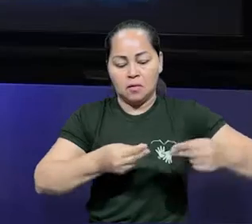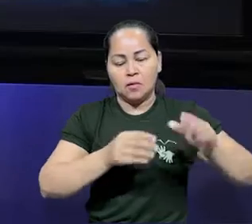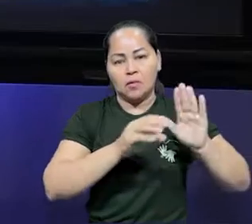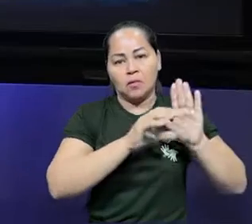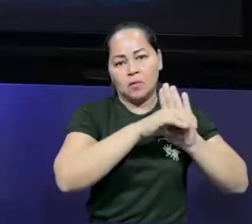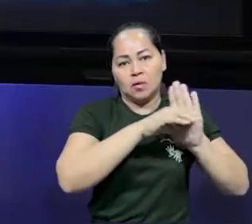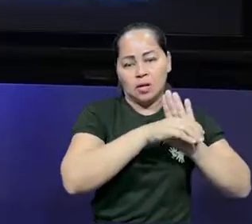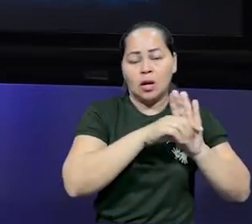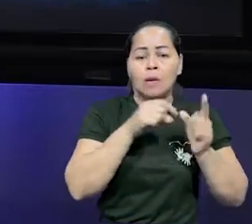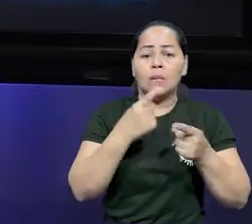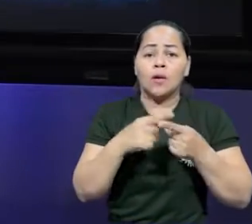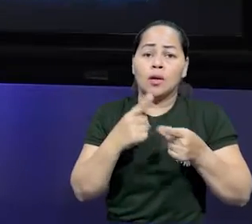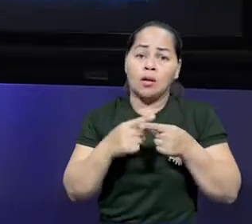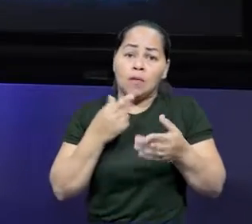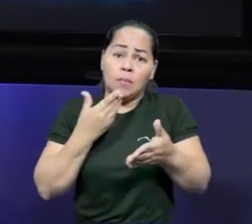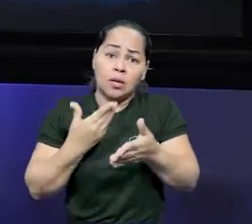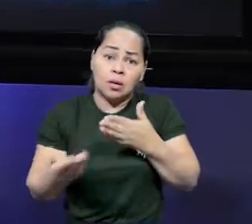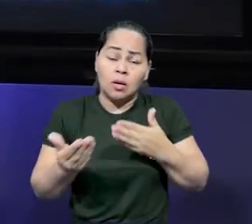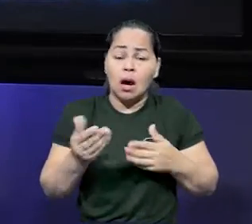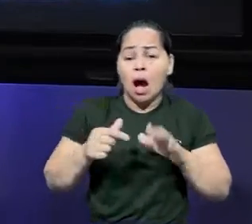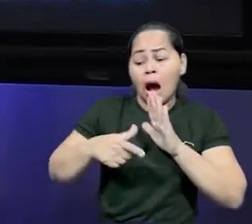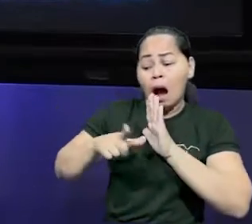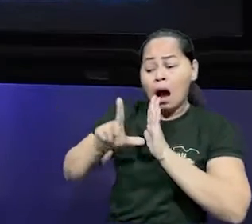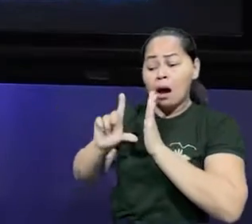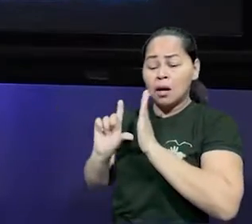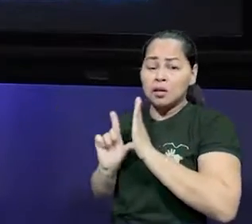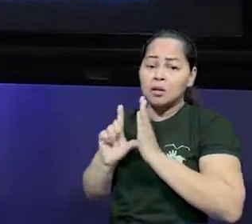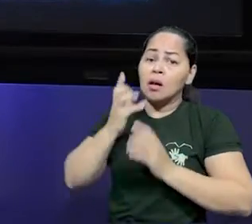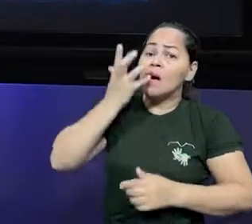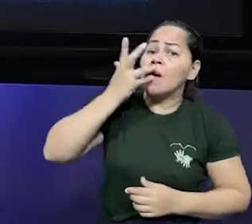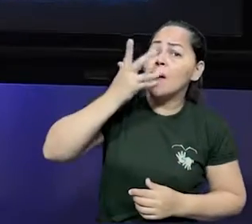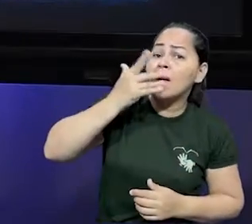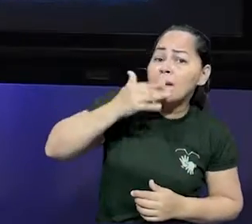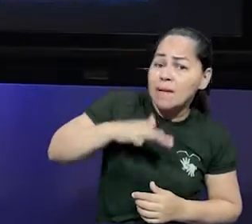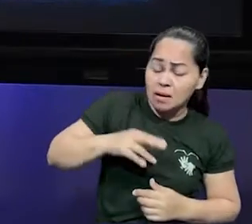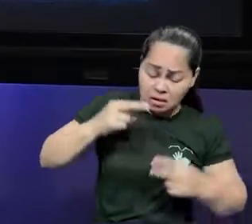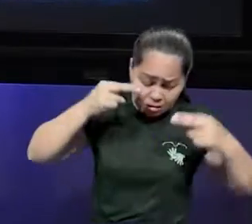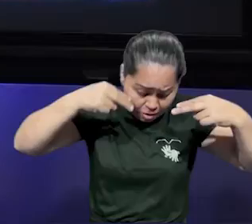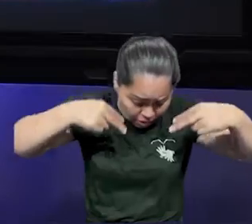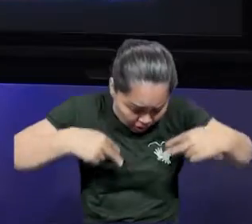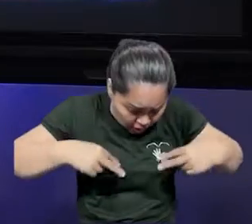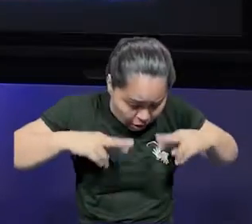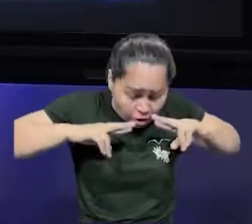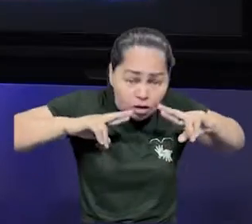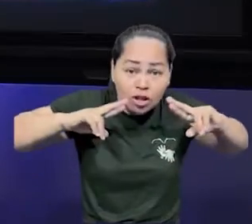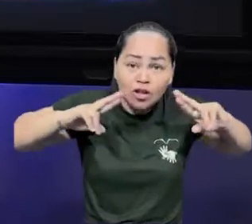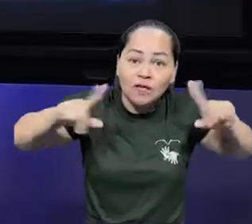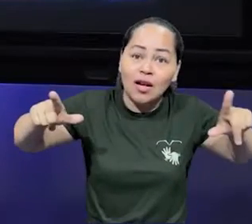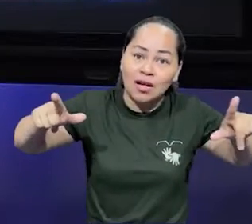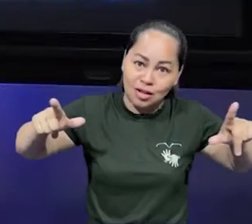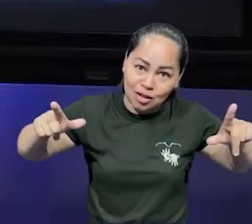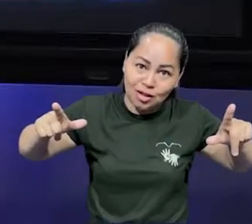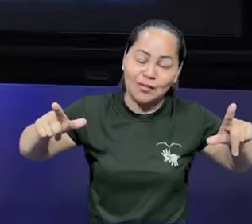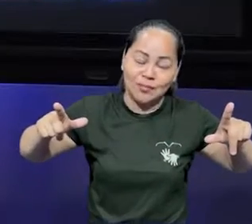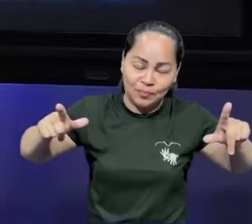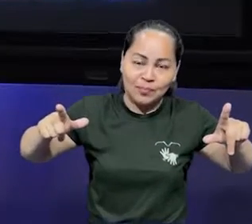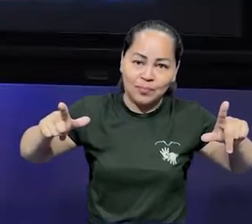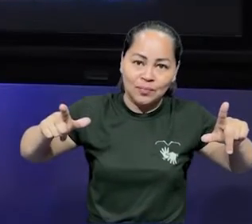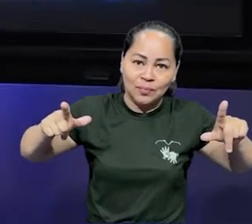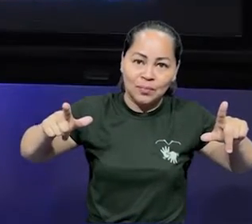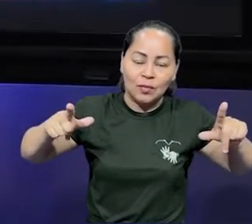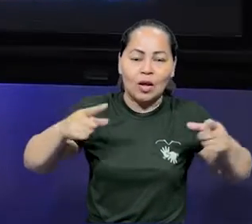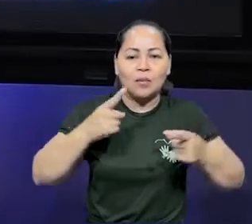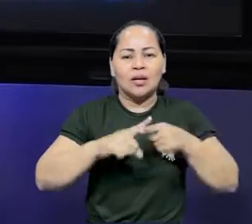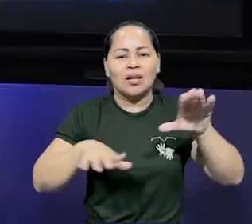pelo corpo infantil, porque o corpo dele já não é aquele que ele reconhece da infância. Então a gente vê muitas